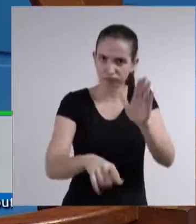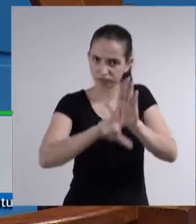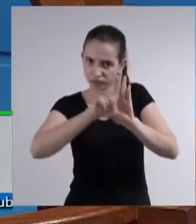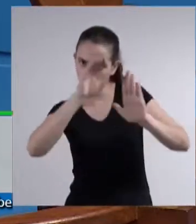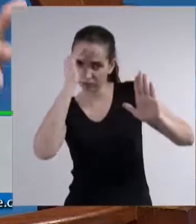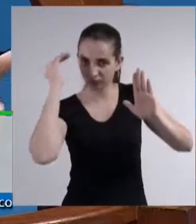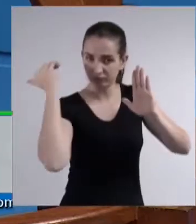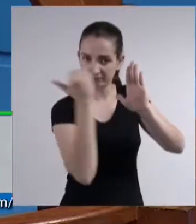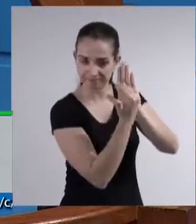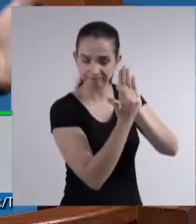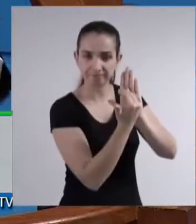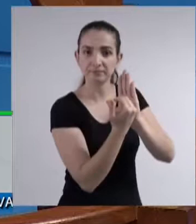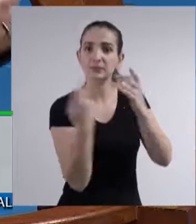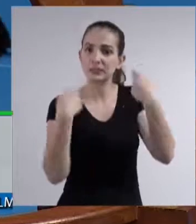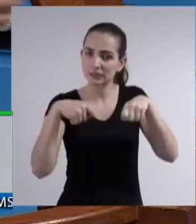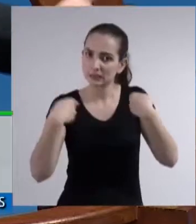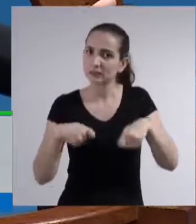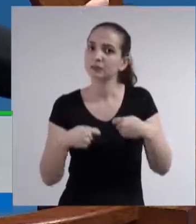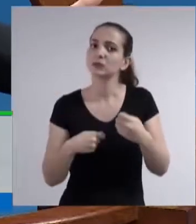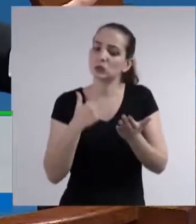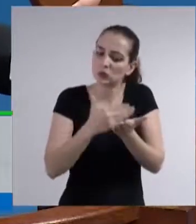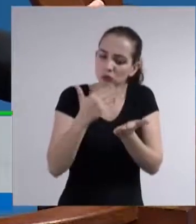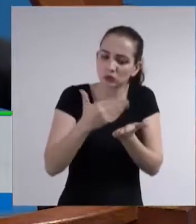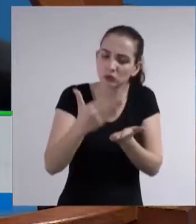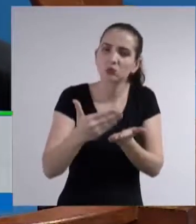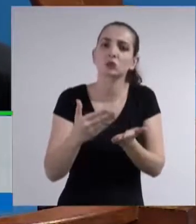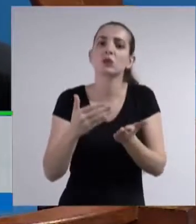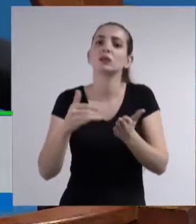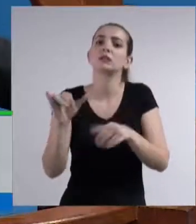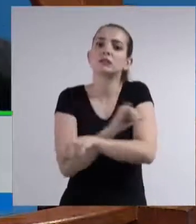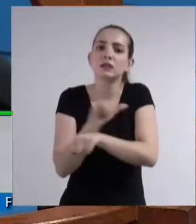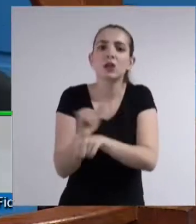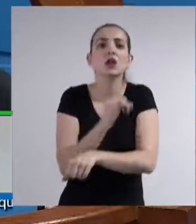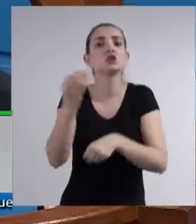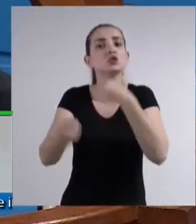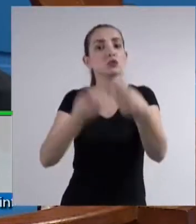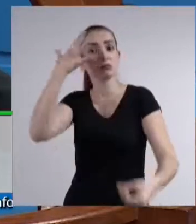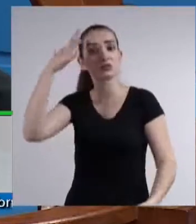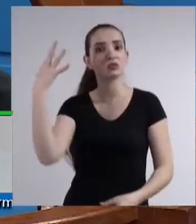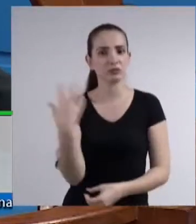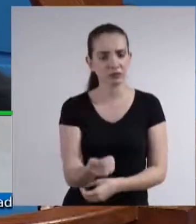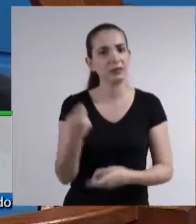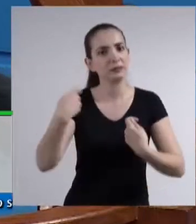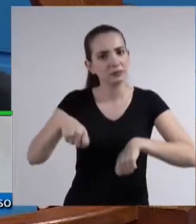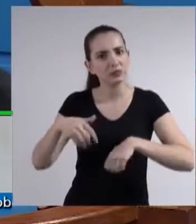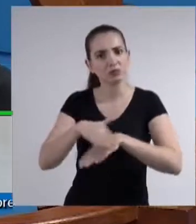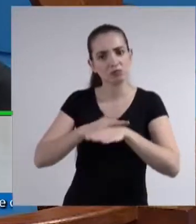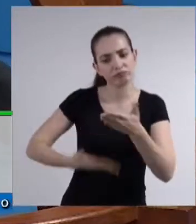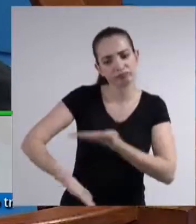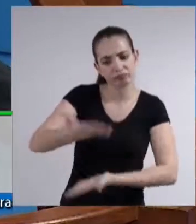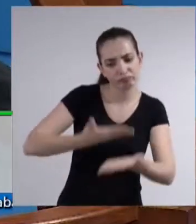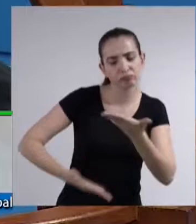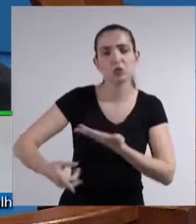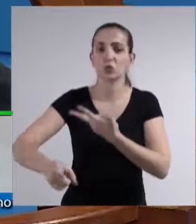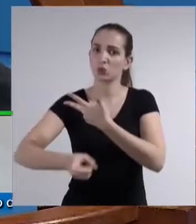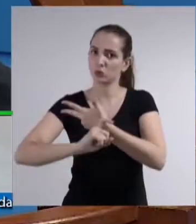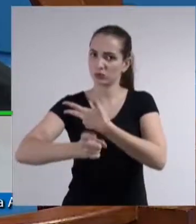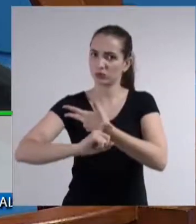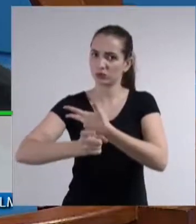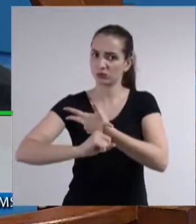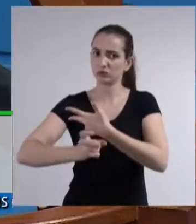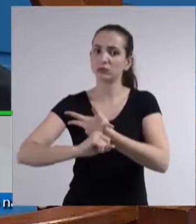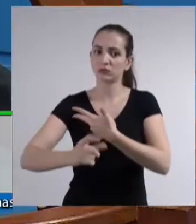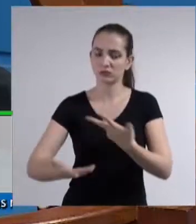legal, estabelecer quais são as saídas para aquele problema, intermediado pelo Poder Executivo. O